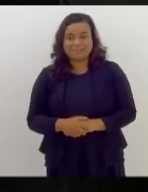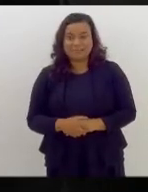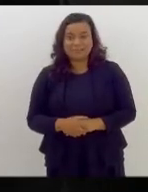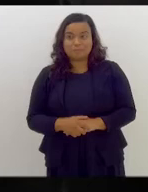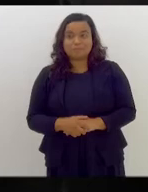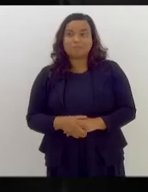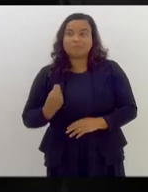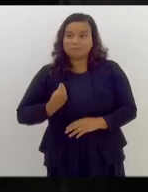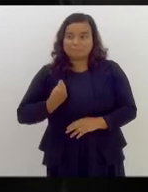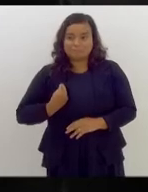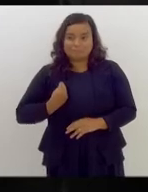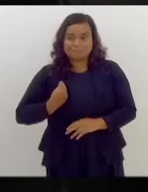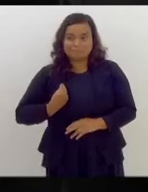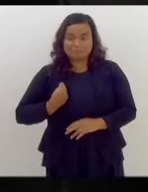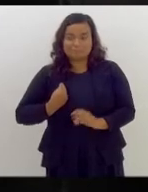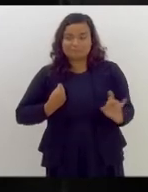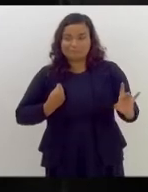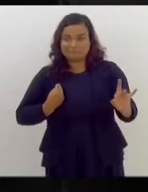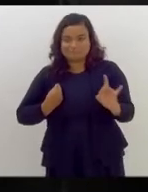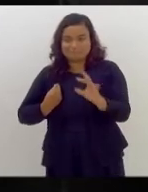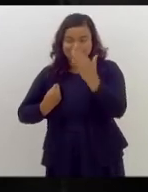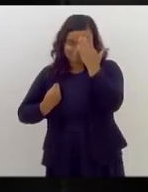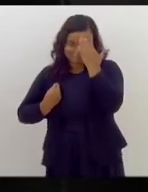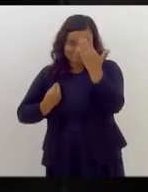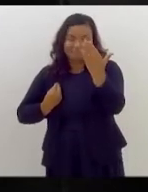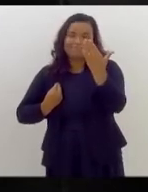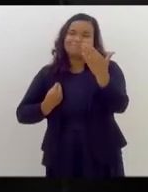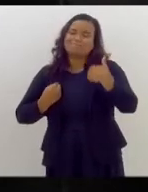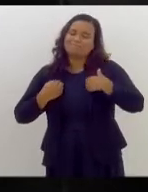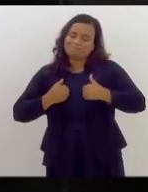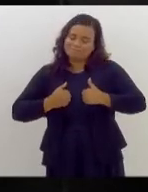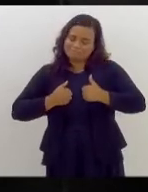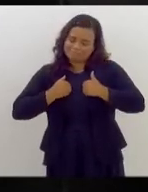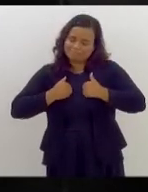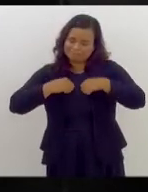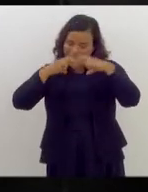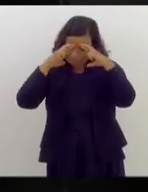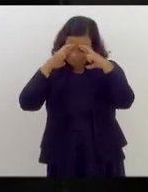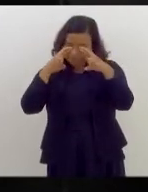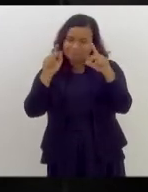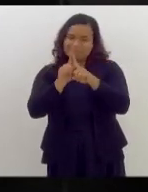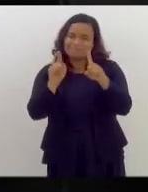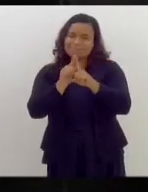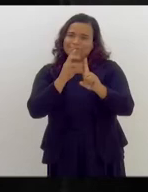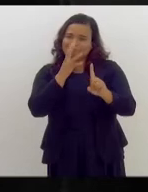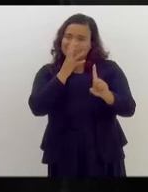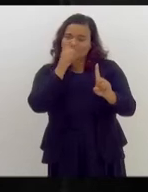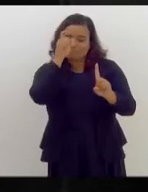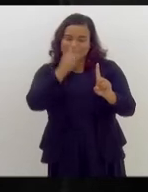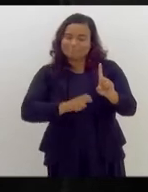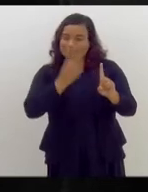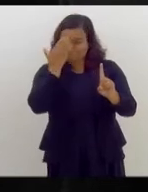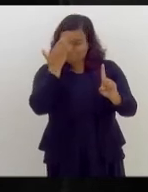que aqui estão presentes. É com muita honra, respeito e admiração que inicio agradecendo aquele que dá